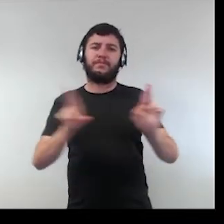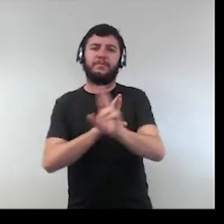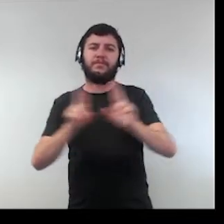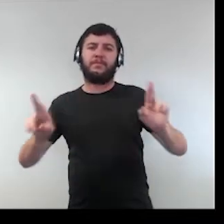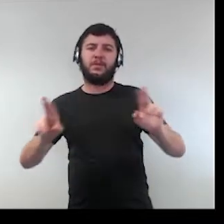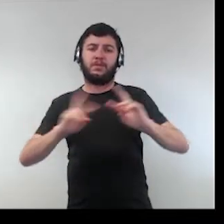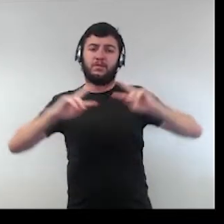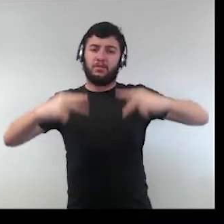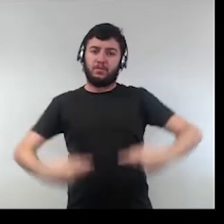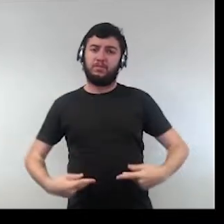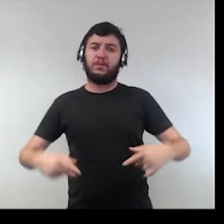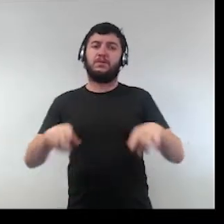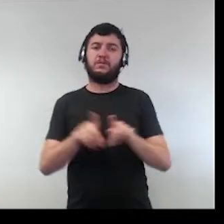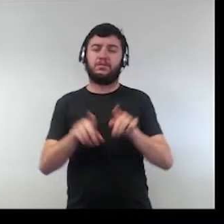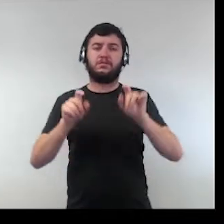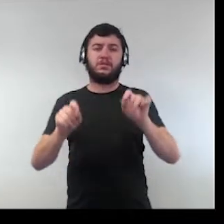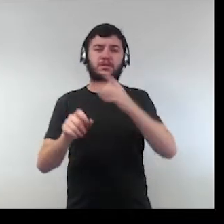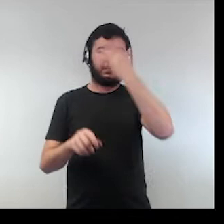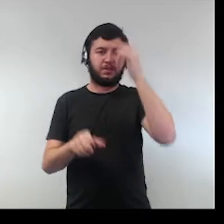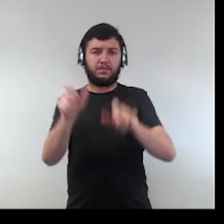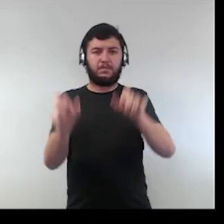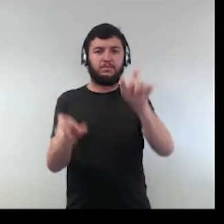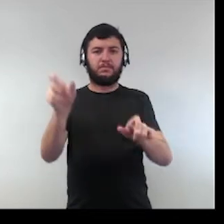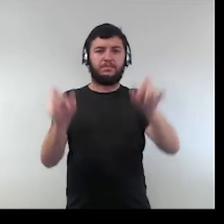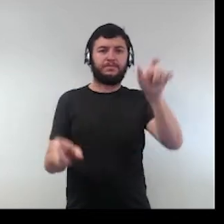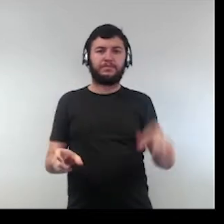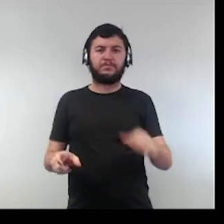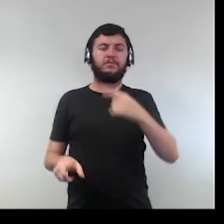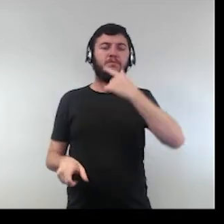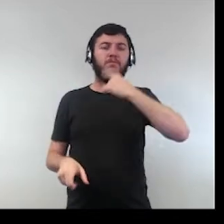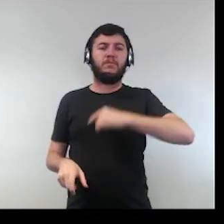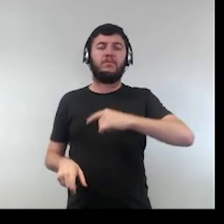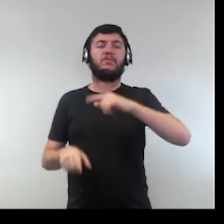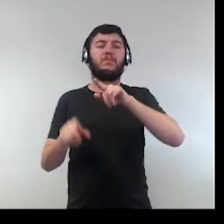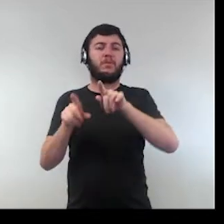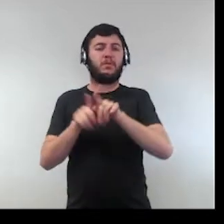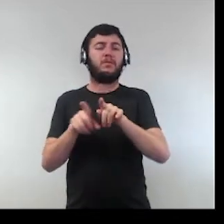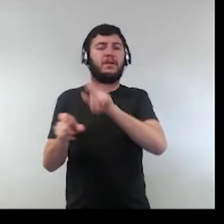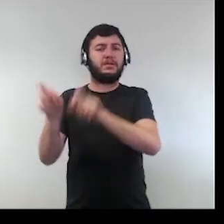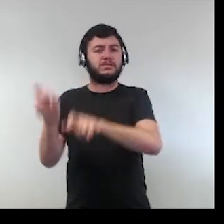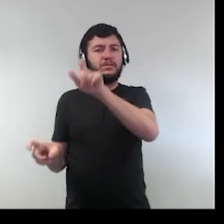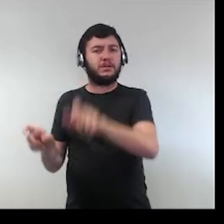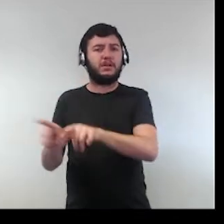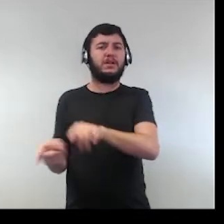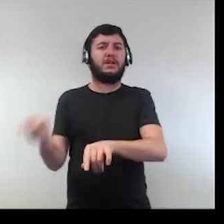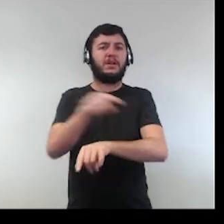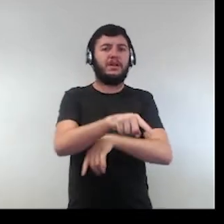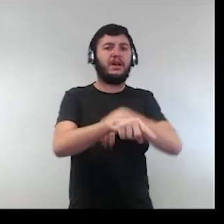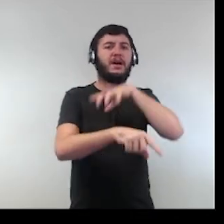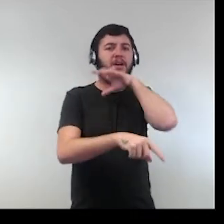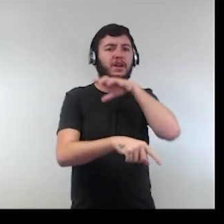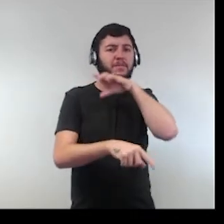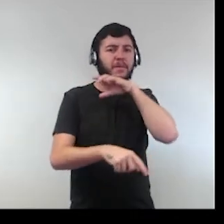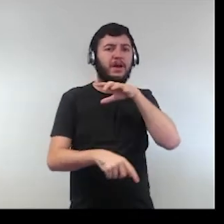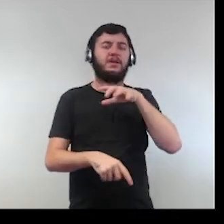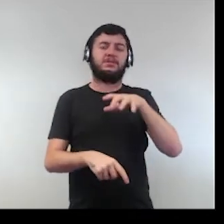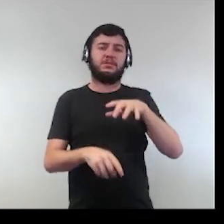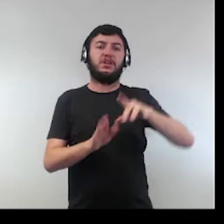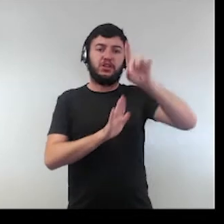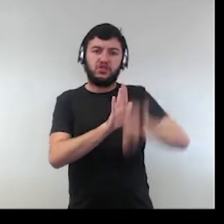entre os homens e os animais, como também sujeitos de direito. Gostaria